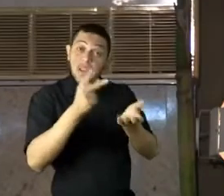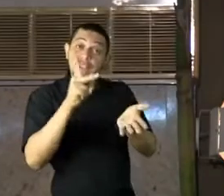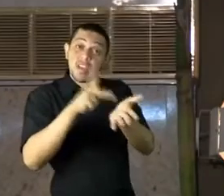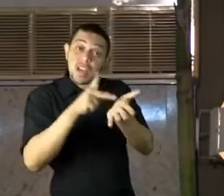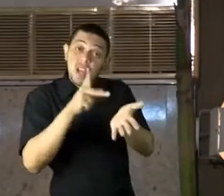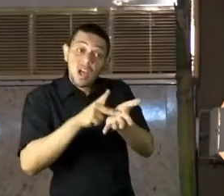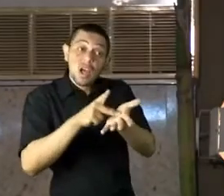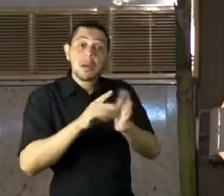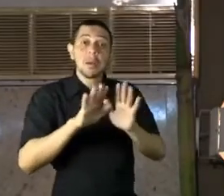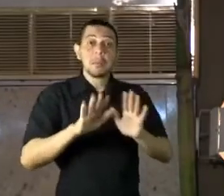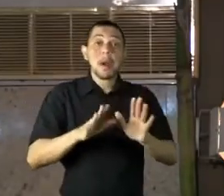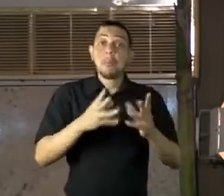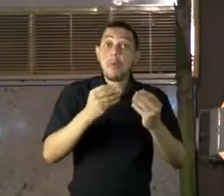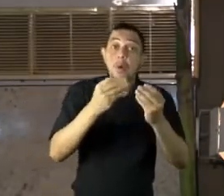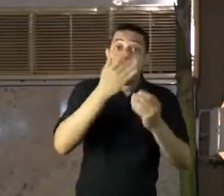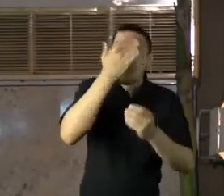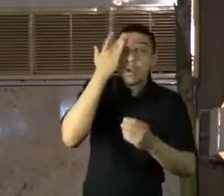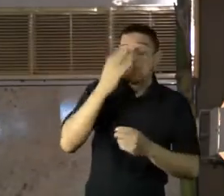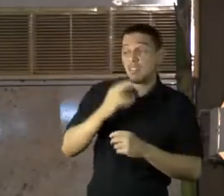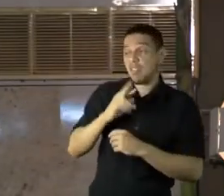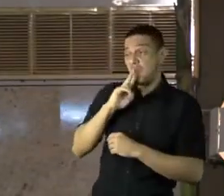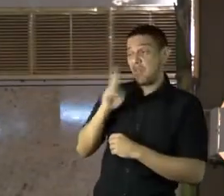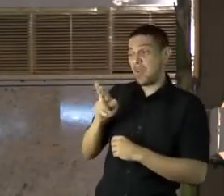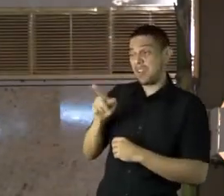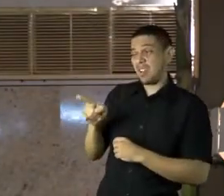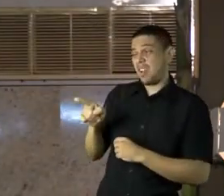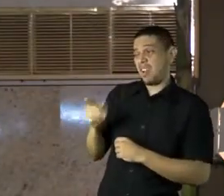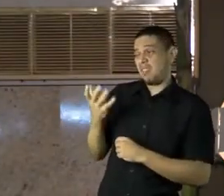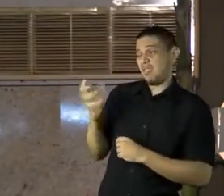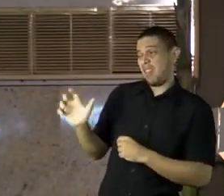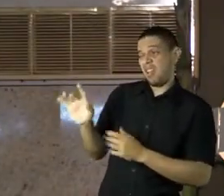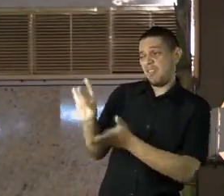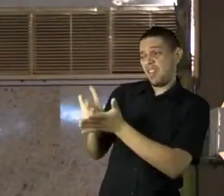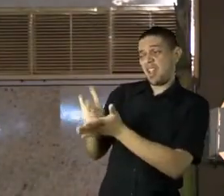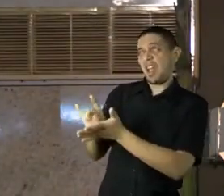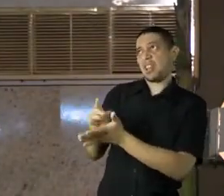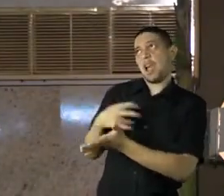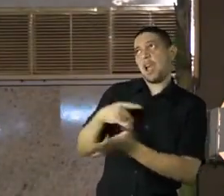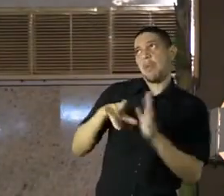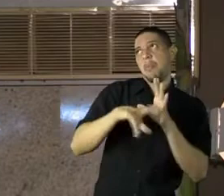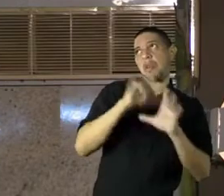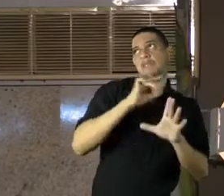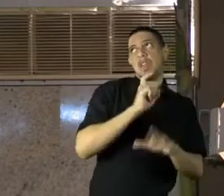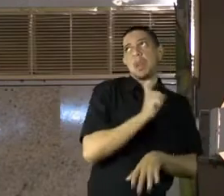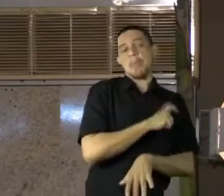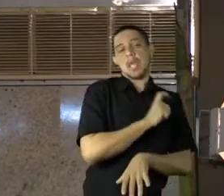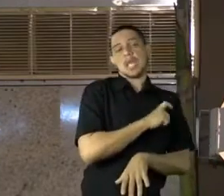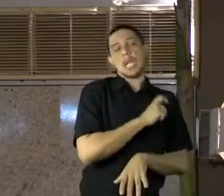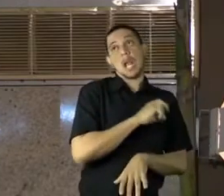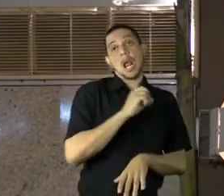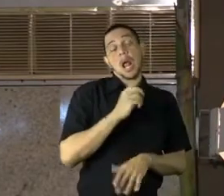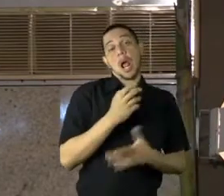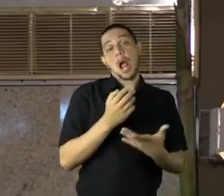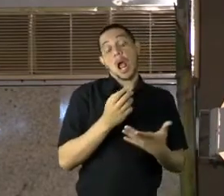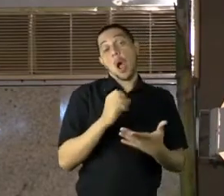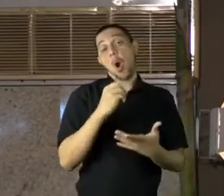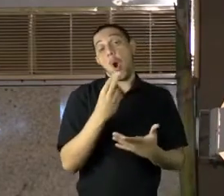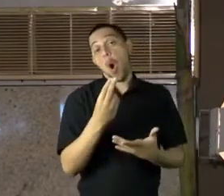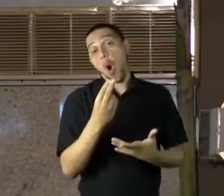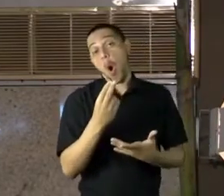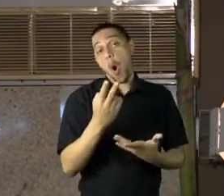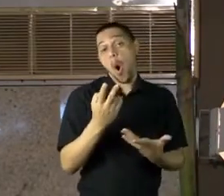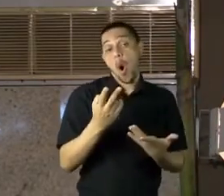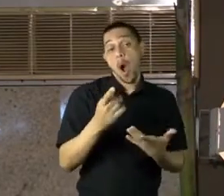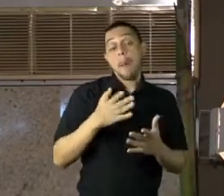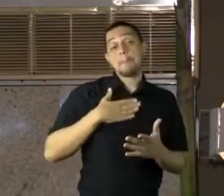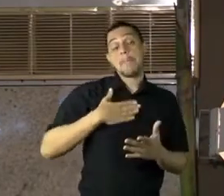não é conveniente eu eu não quero essa verdade eu prefiro viver a minha mentira ou a minha verdade subjetiva porque